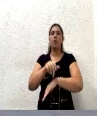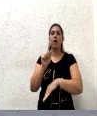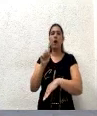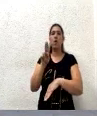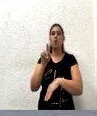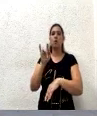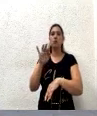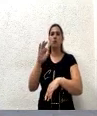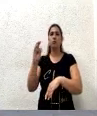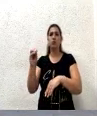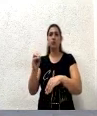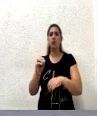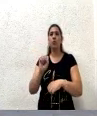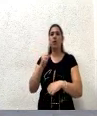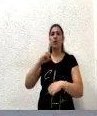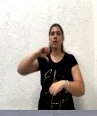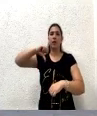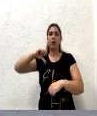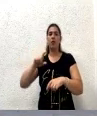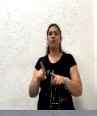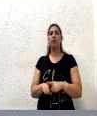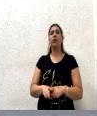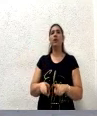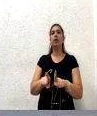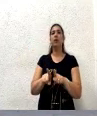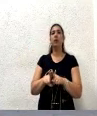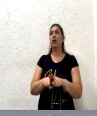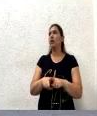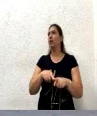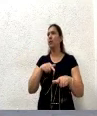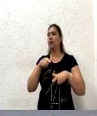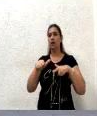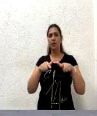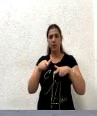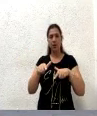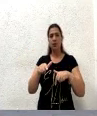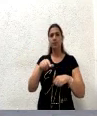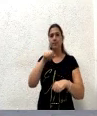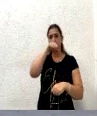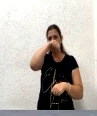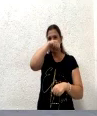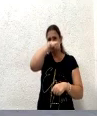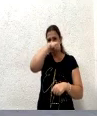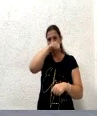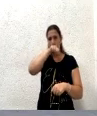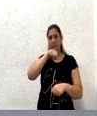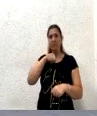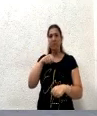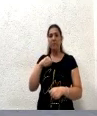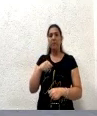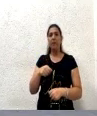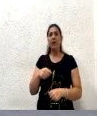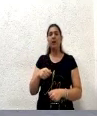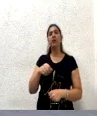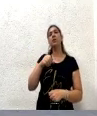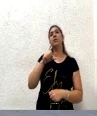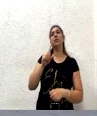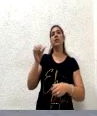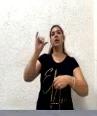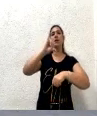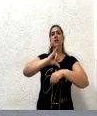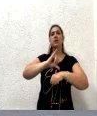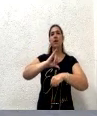número 89 de 2024, fazer um estudo para construir banheiro masculino e feminino para os funcionários no prédio da sede da